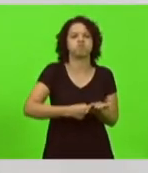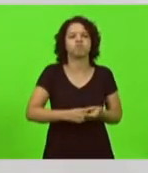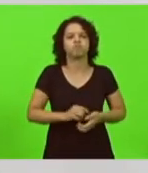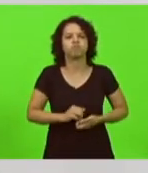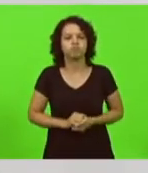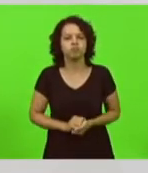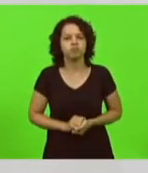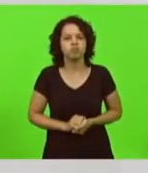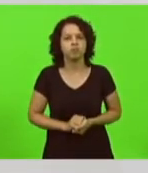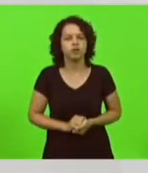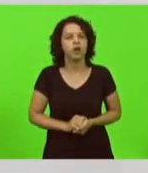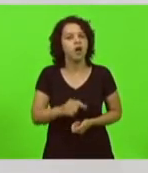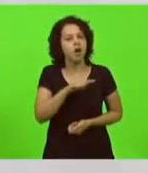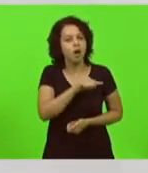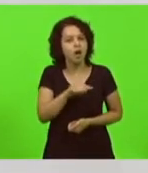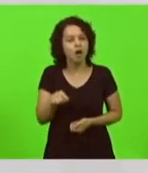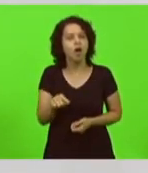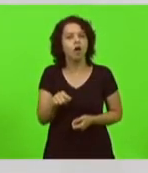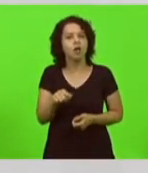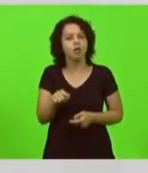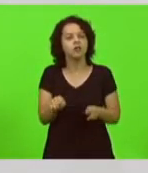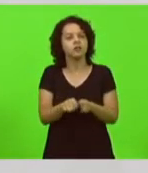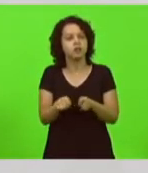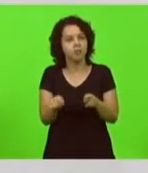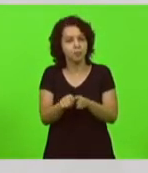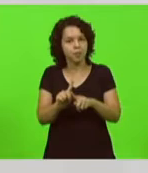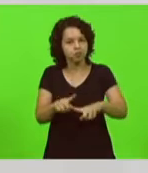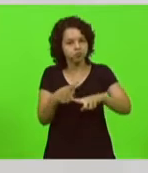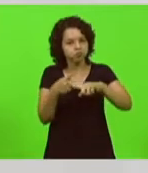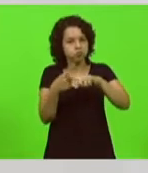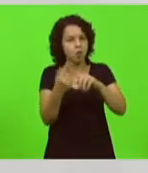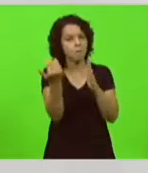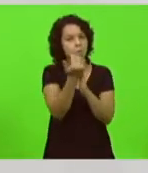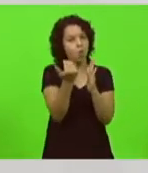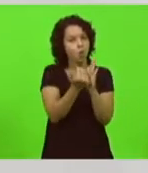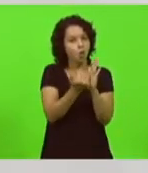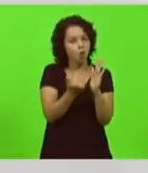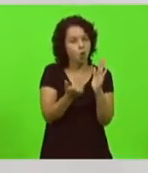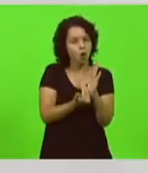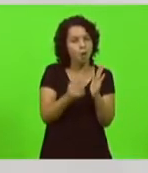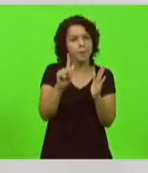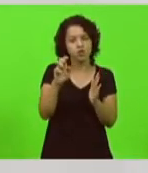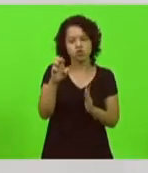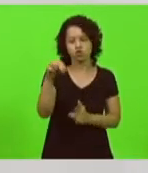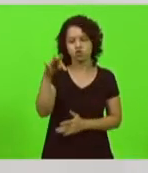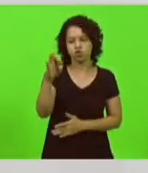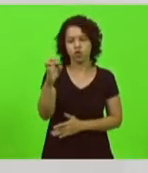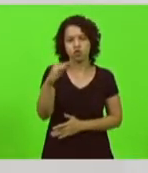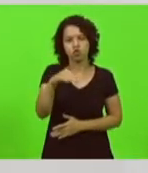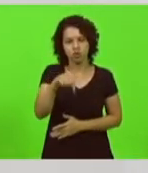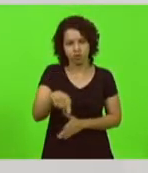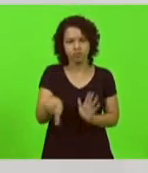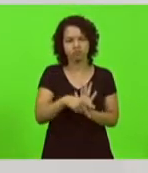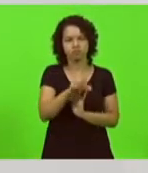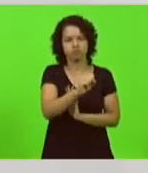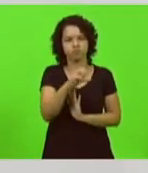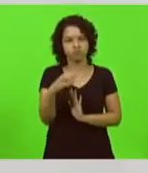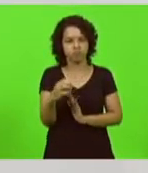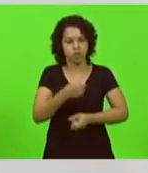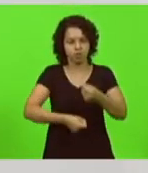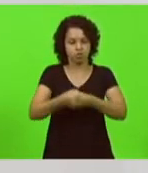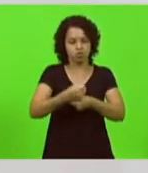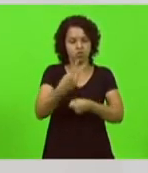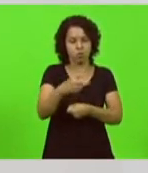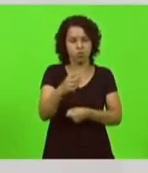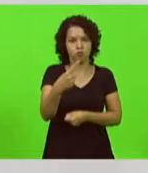somam ao programa Gente Catarina, lançado também em 2021, com vistas a elevar os